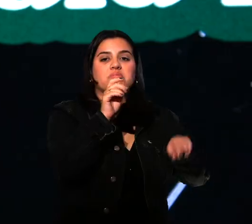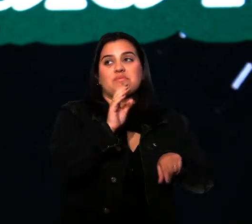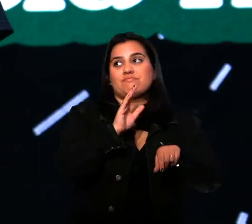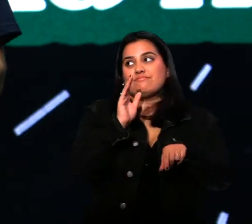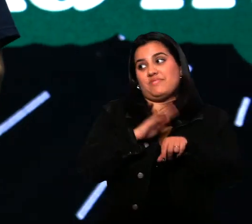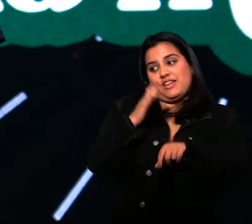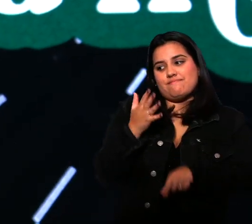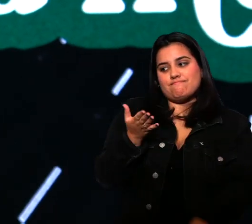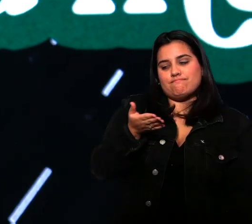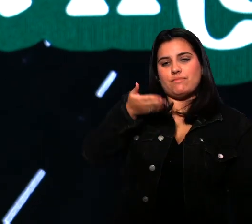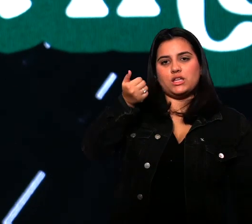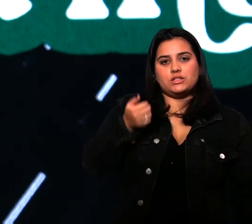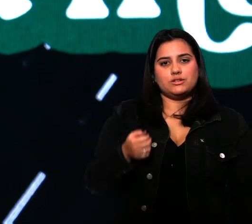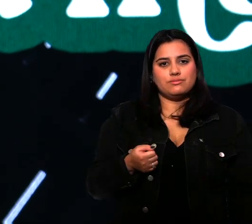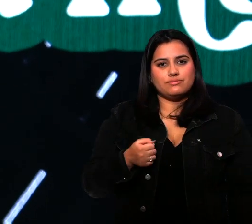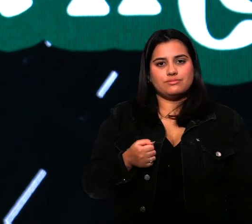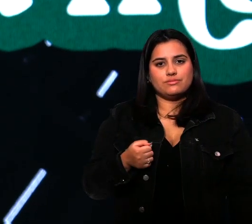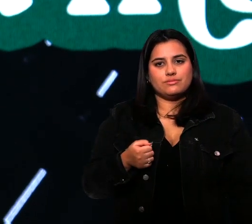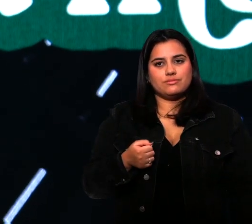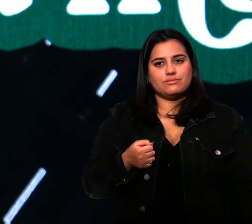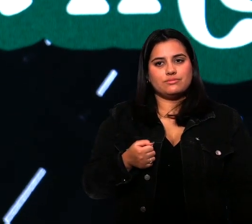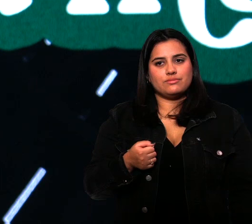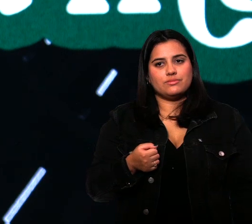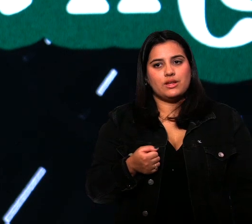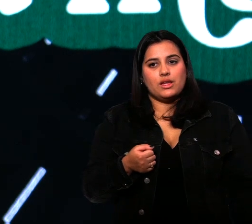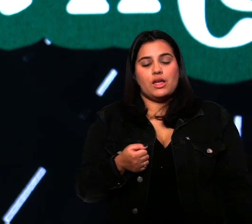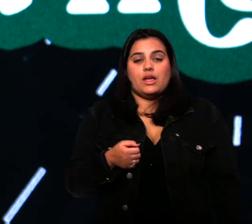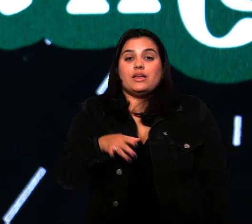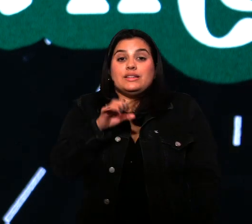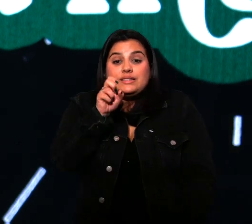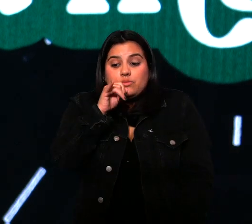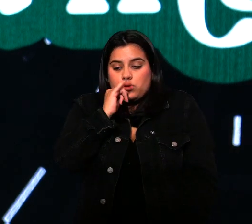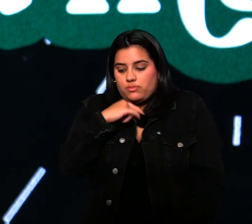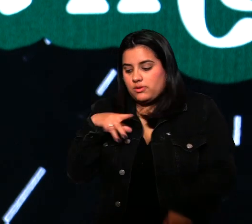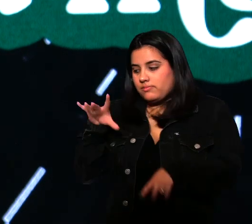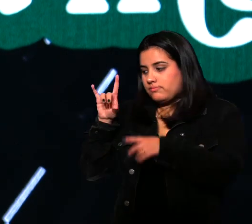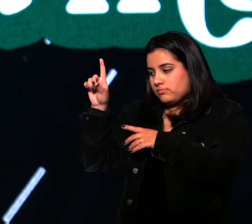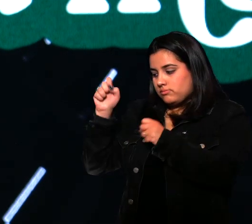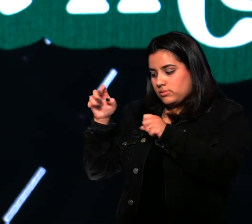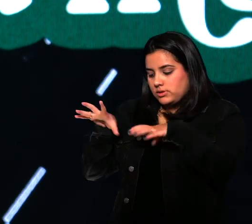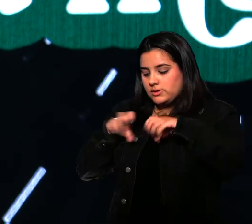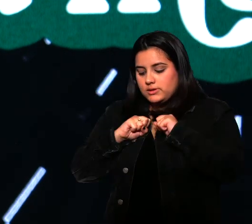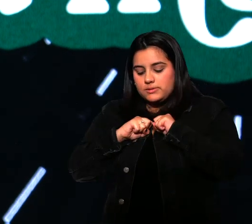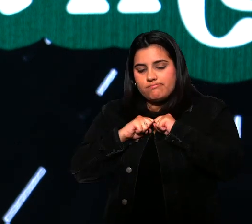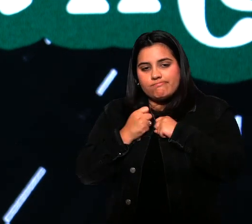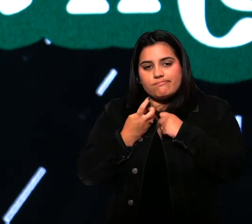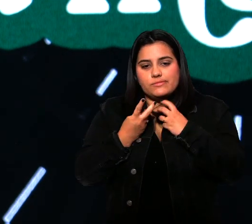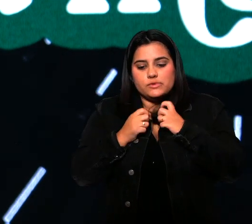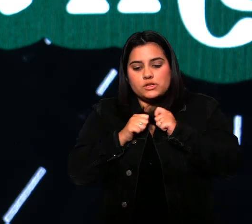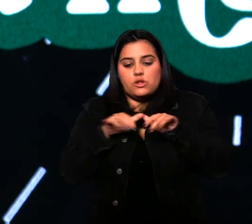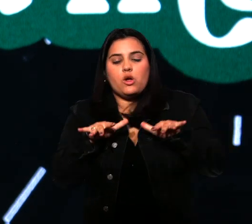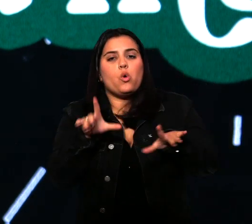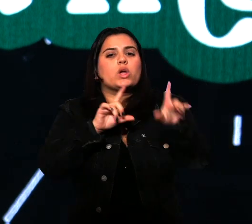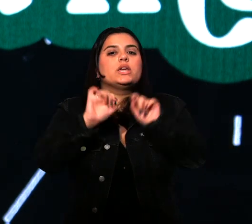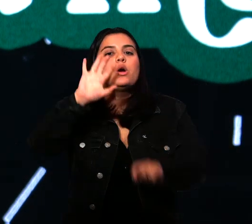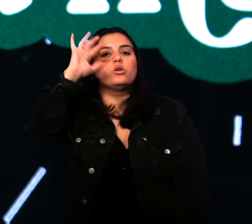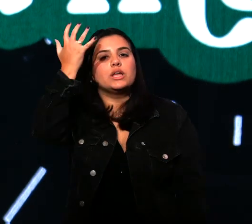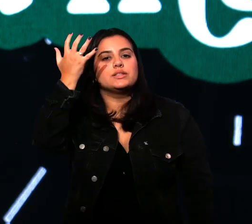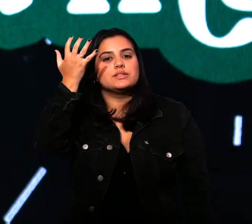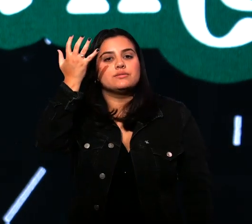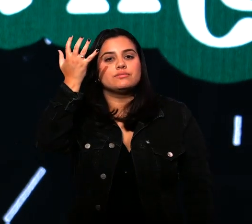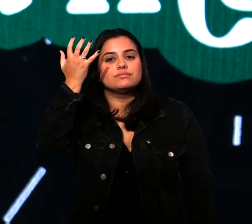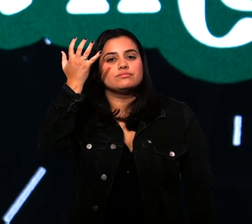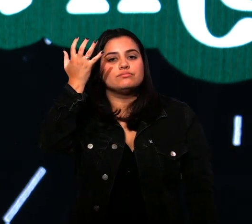E aí, quando retém mais o que precisa, o que acontece? Apodrece. Porque no